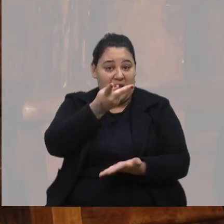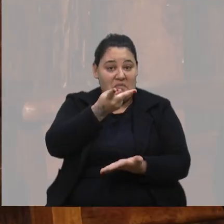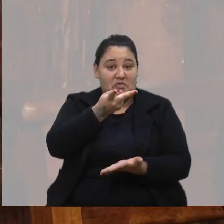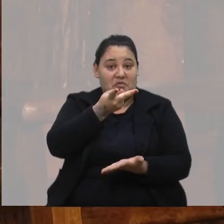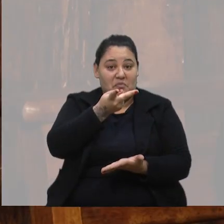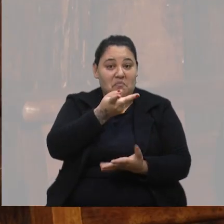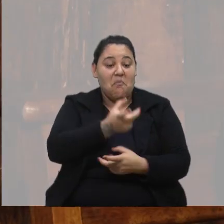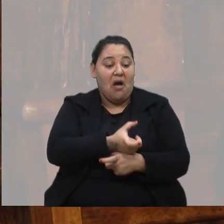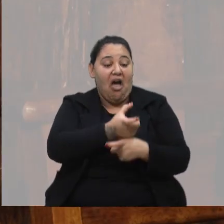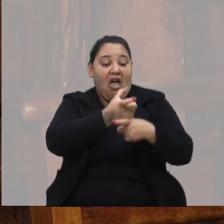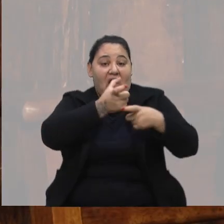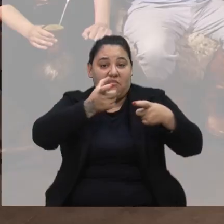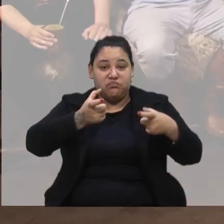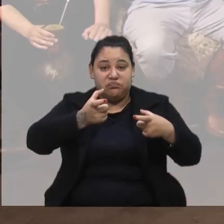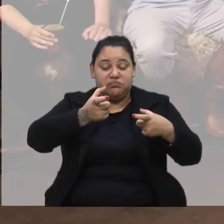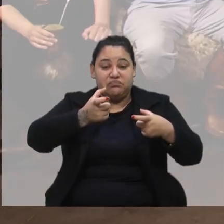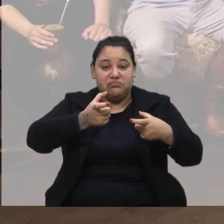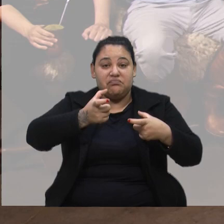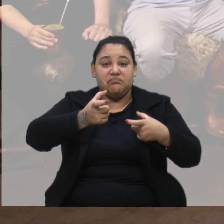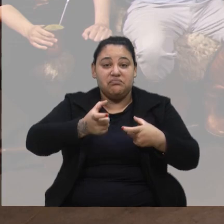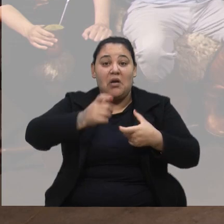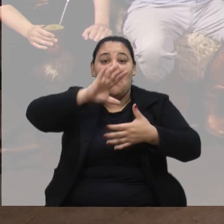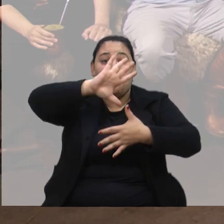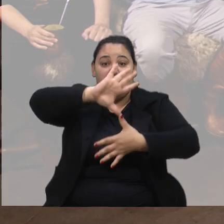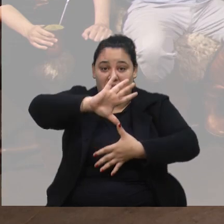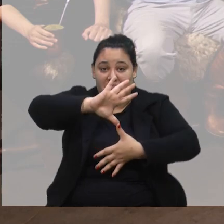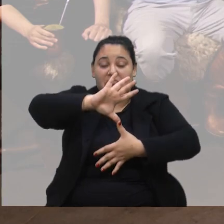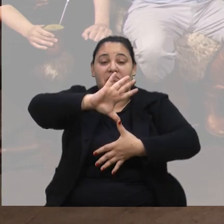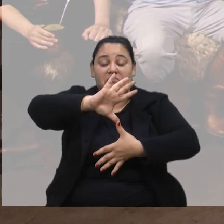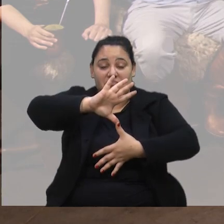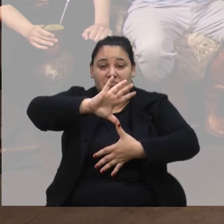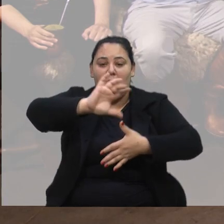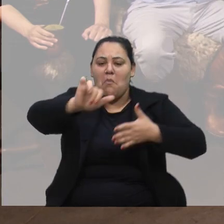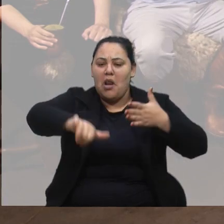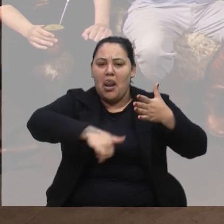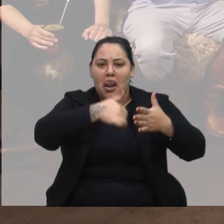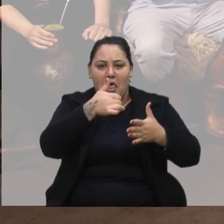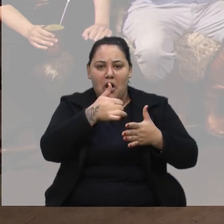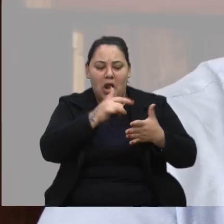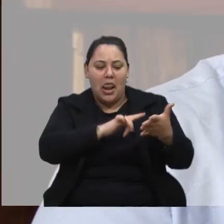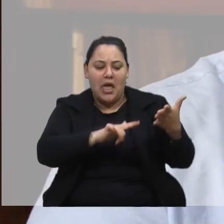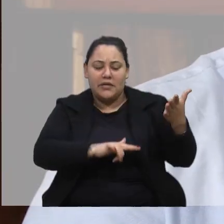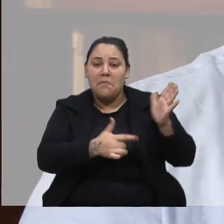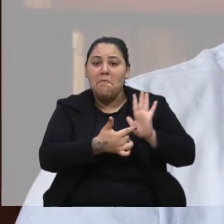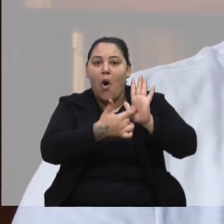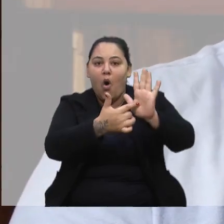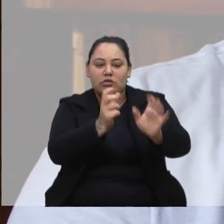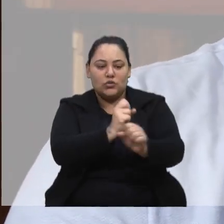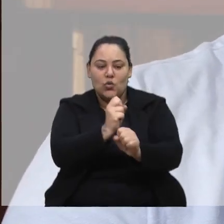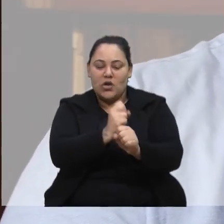maiores prêmios da América Latina de música, como melhor instrumentista, melhor compositor e revelação do ano.